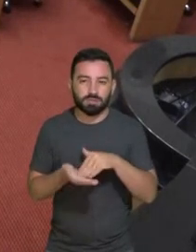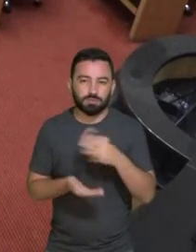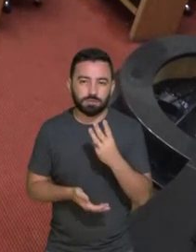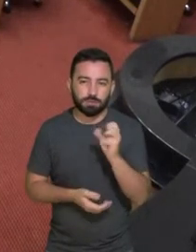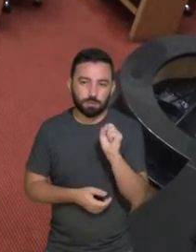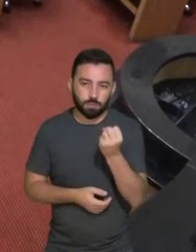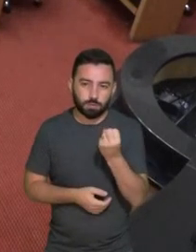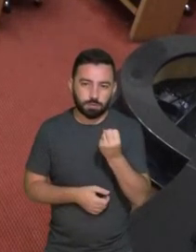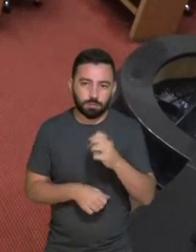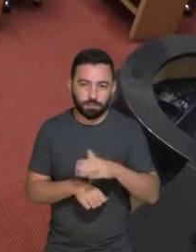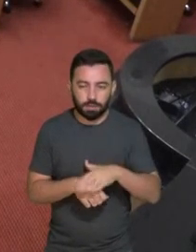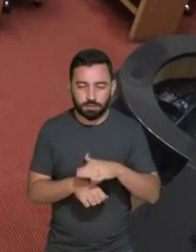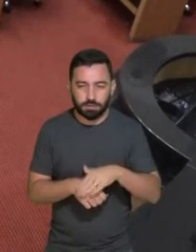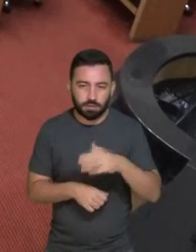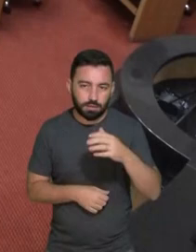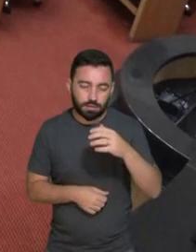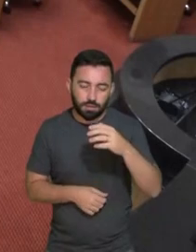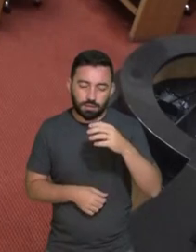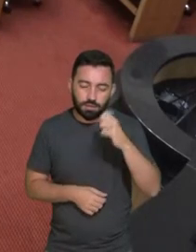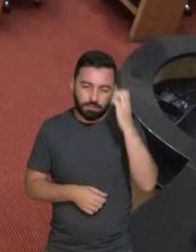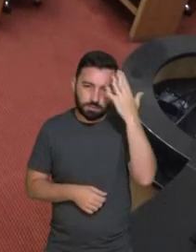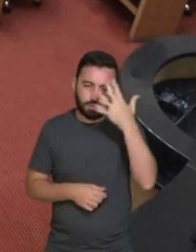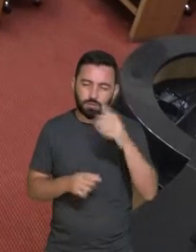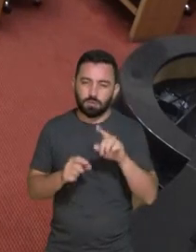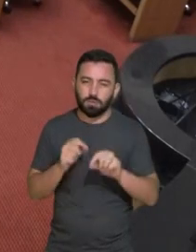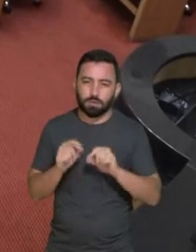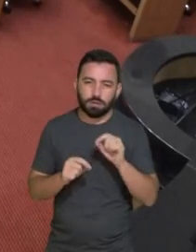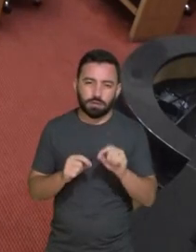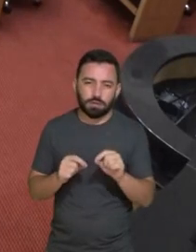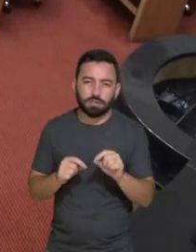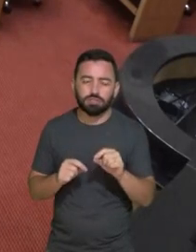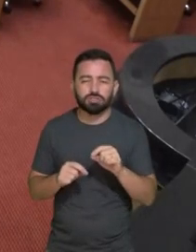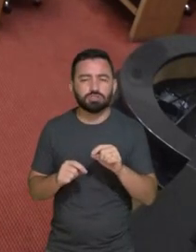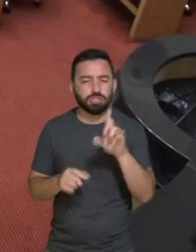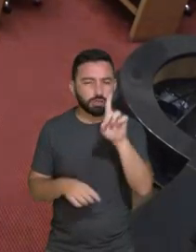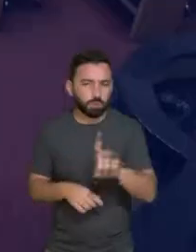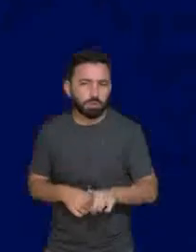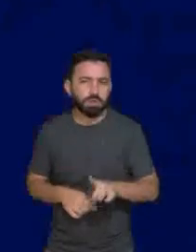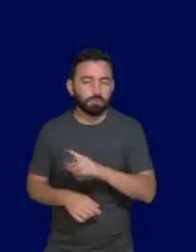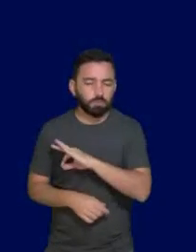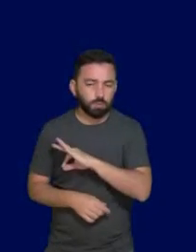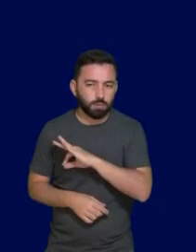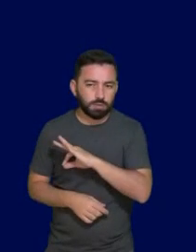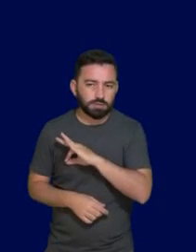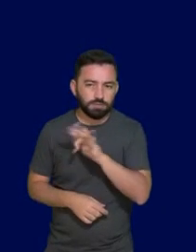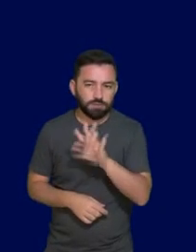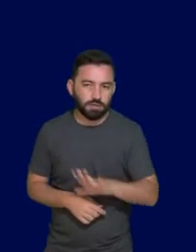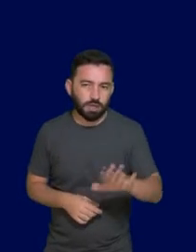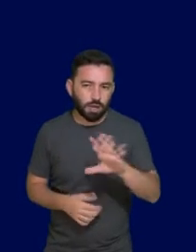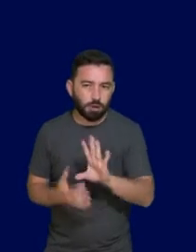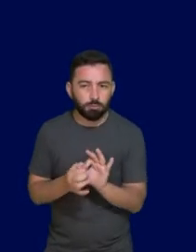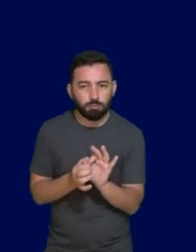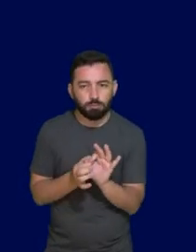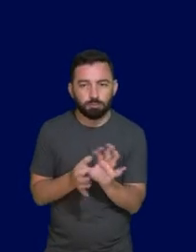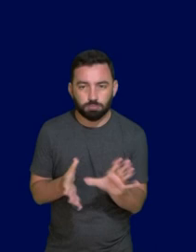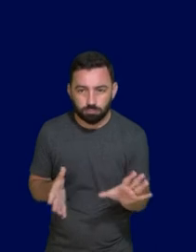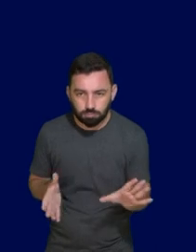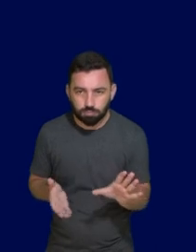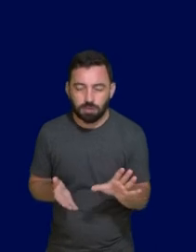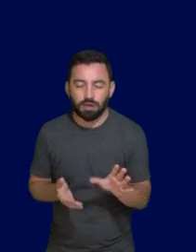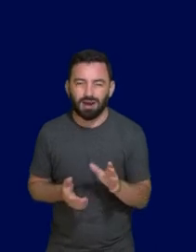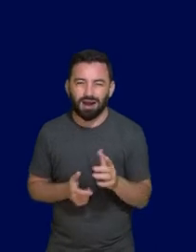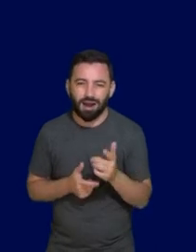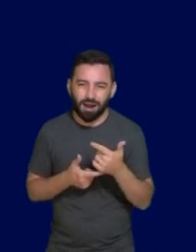autor deputado Emerson Stein, manifestando apelo à Diretoria-Geral da Polícia Federal pela concessão do porte funcional de armas para os